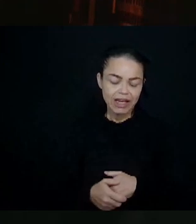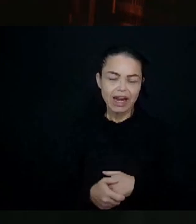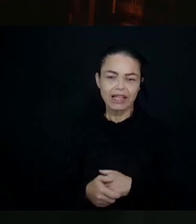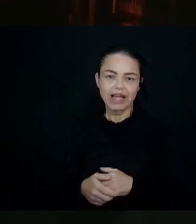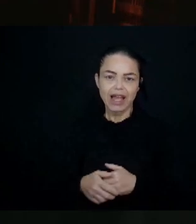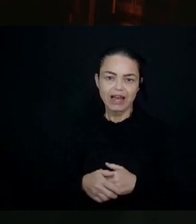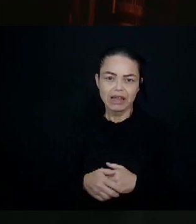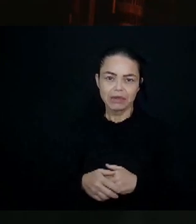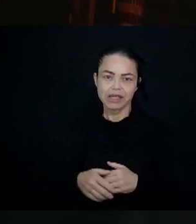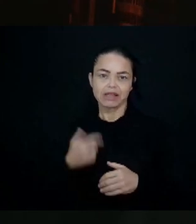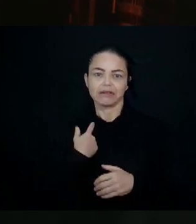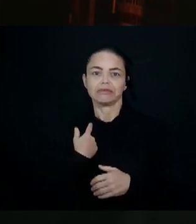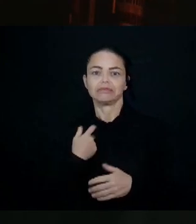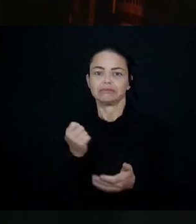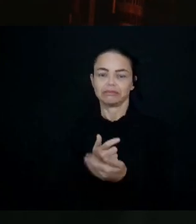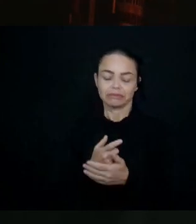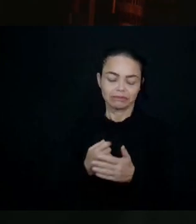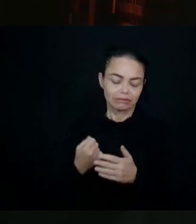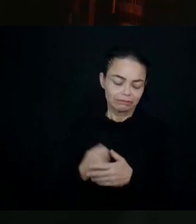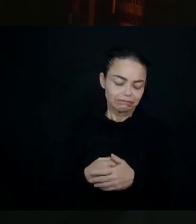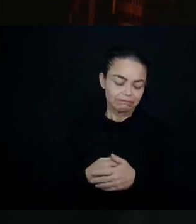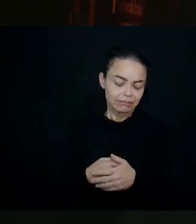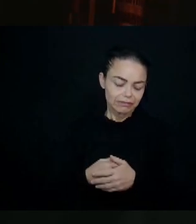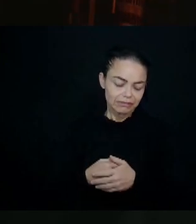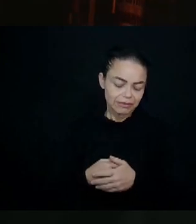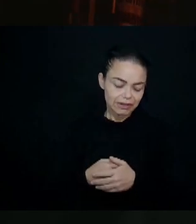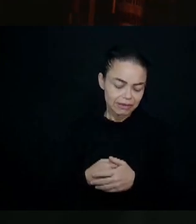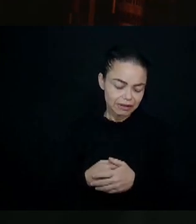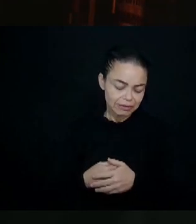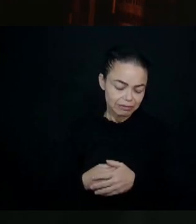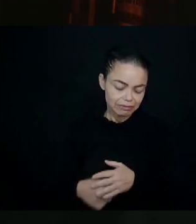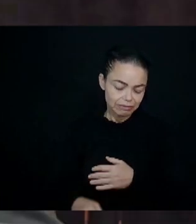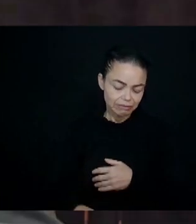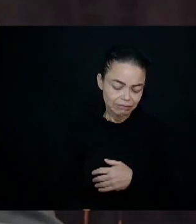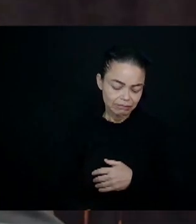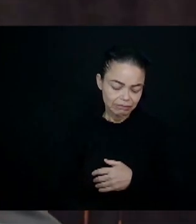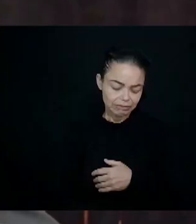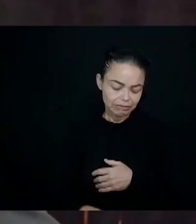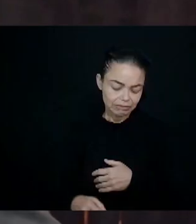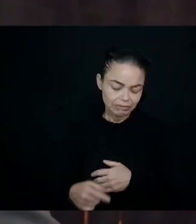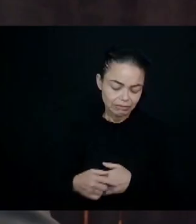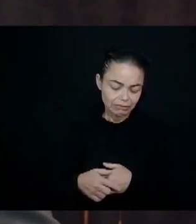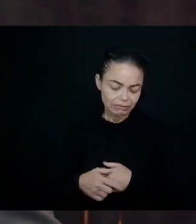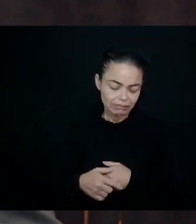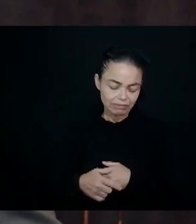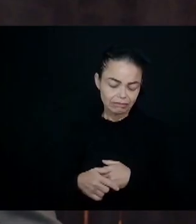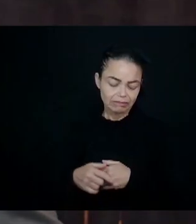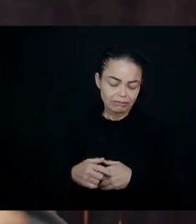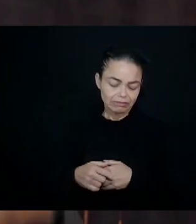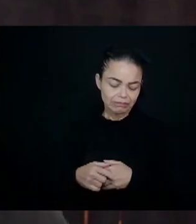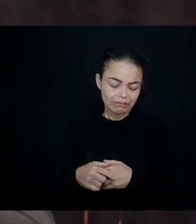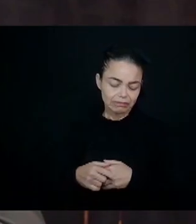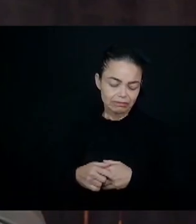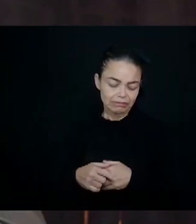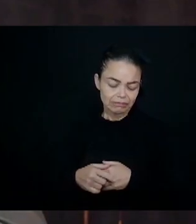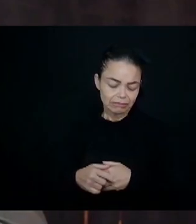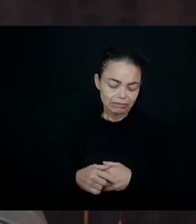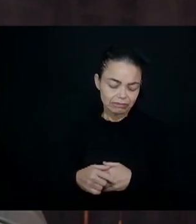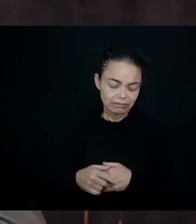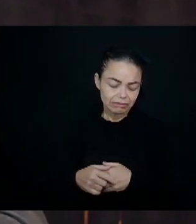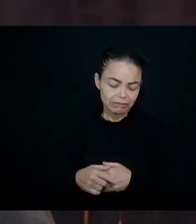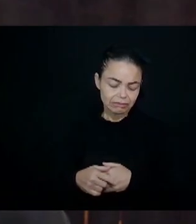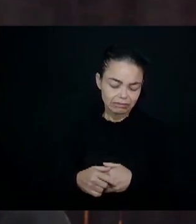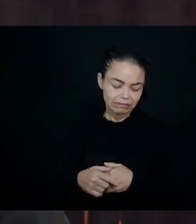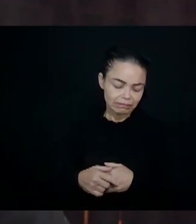orçamento permite? Uau, essa é uma pergunta para o nosso psicólogo responder. Sim, pode acontecer sim de levar ao vício, né? A pessoa acaba